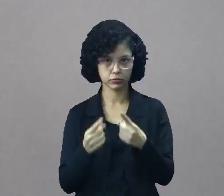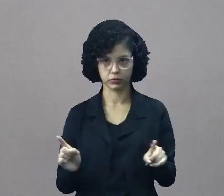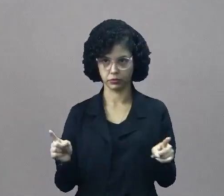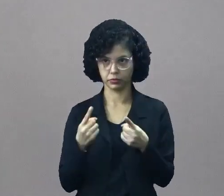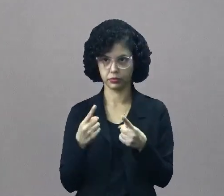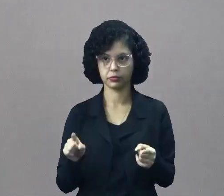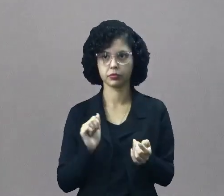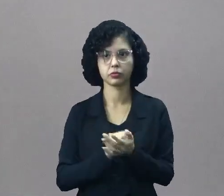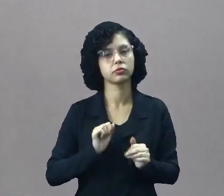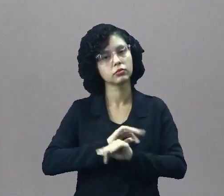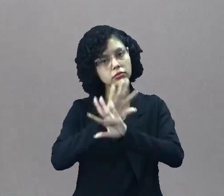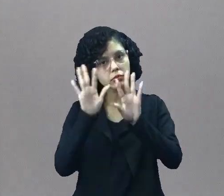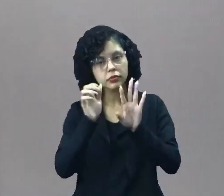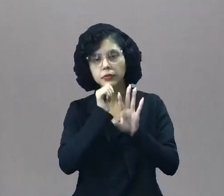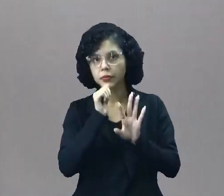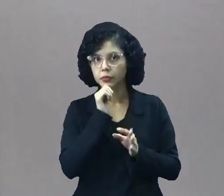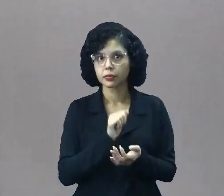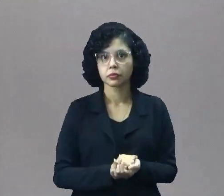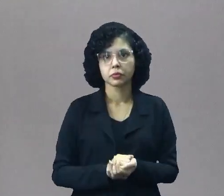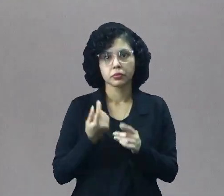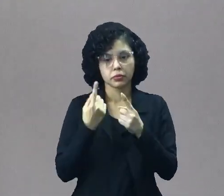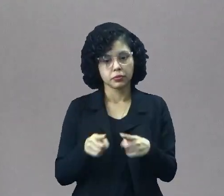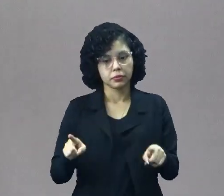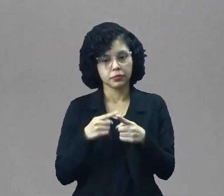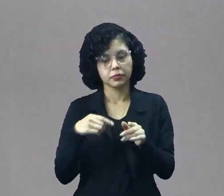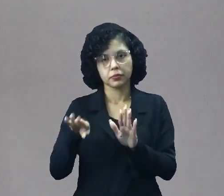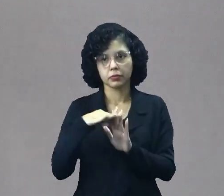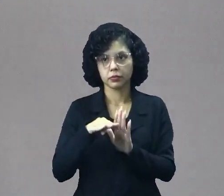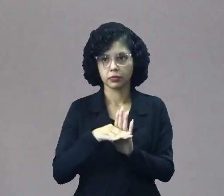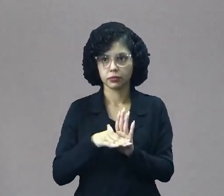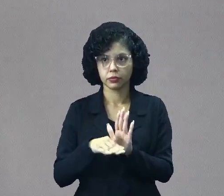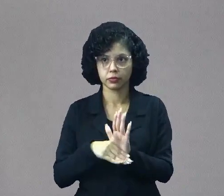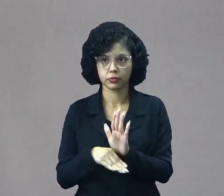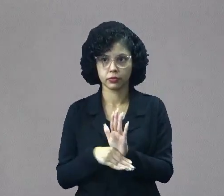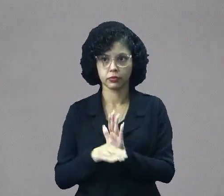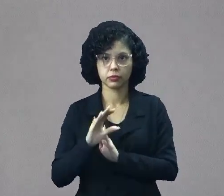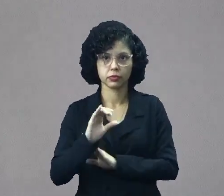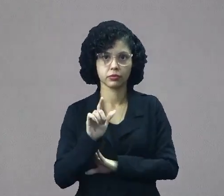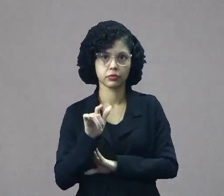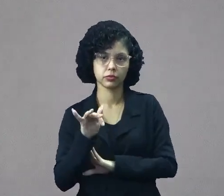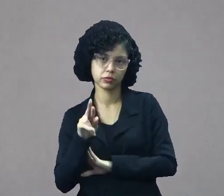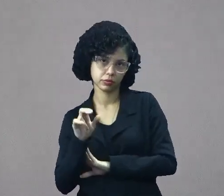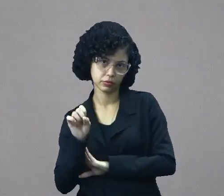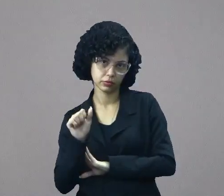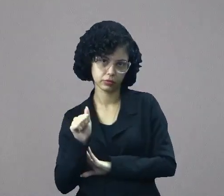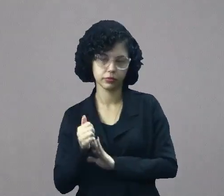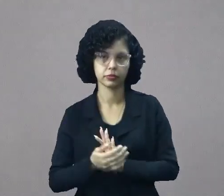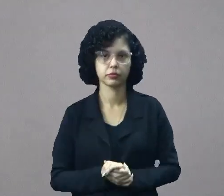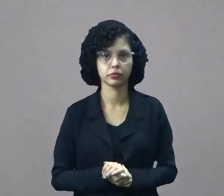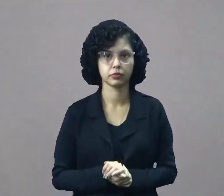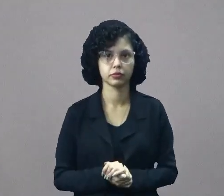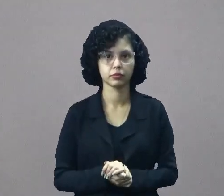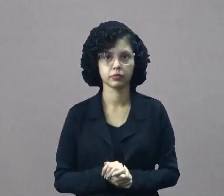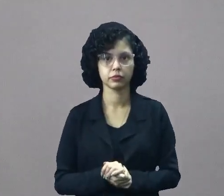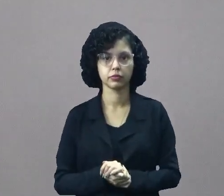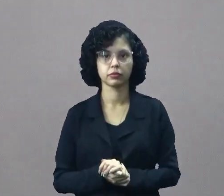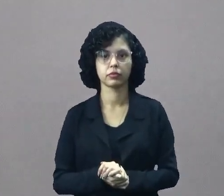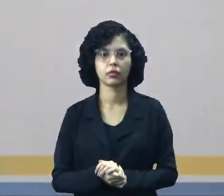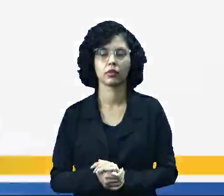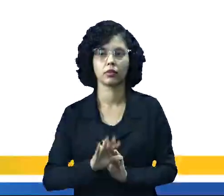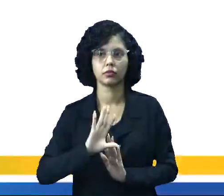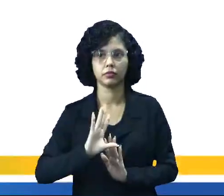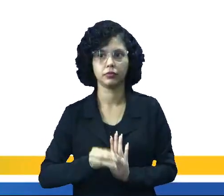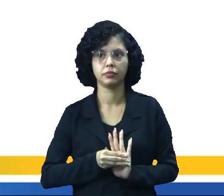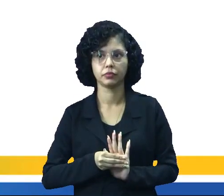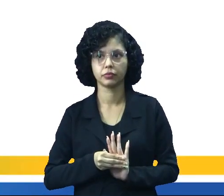que eles ouviam mais músicas clássicas no período, né? Então, é necessário que a gente coloque